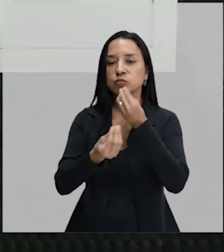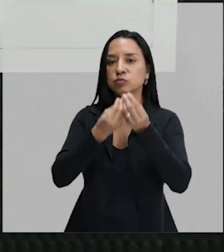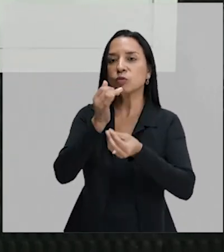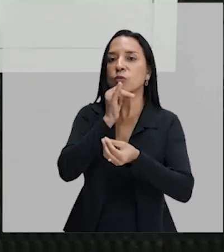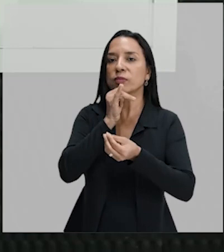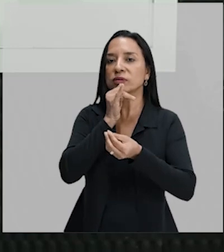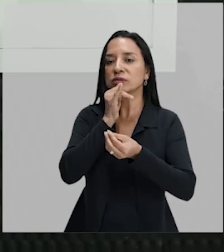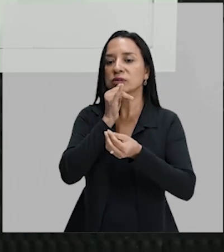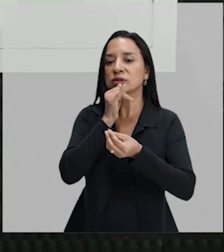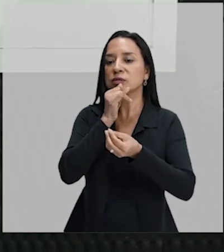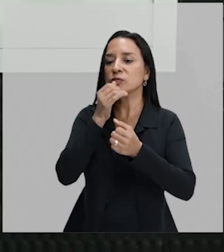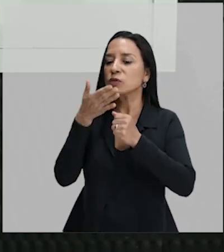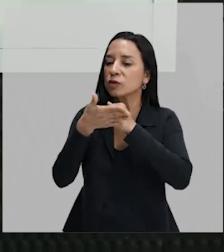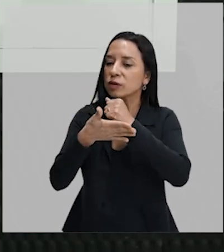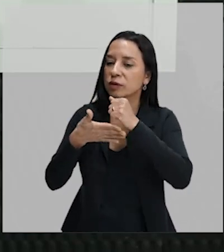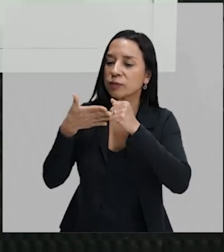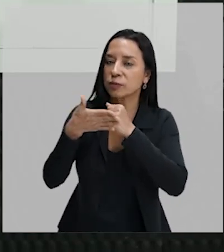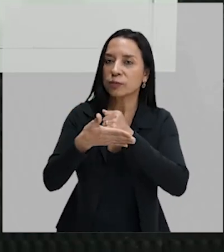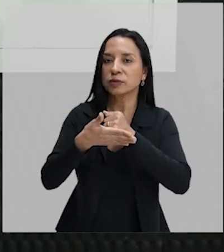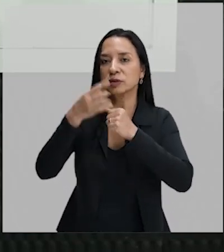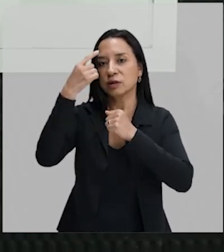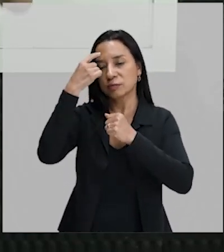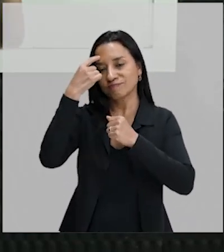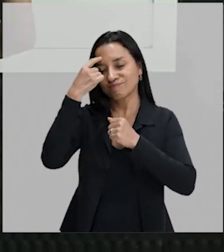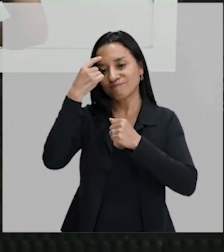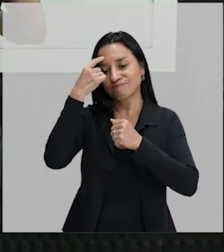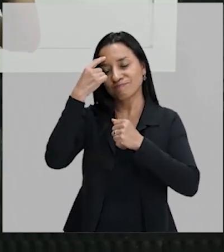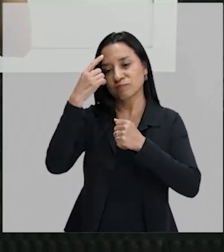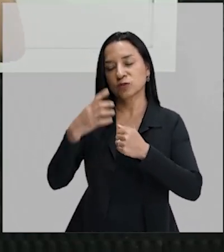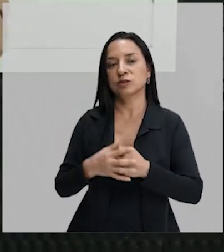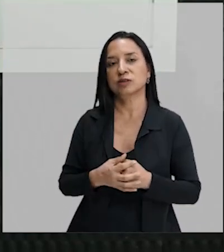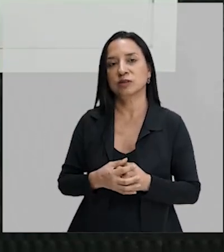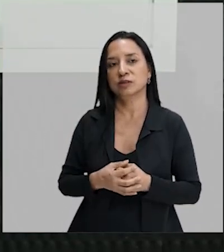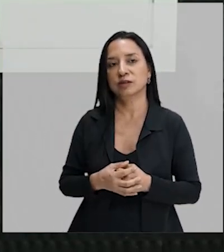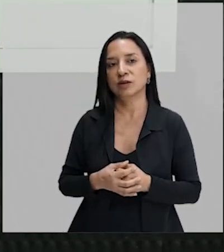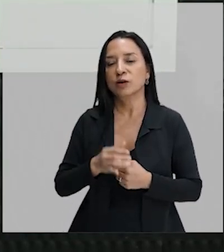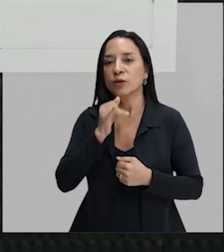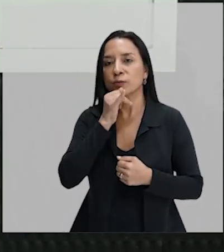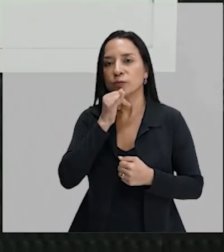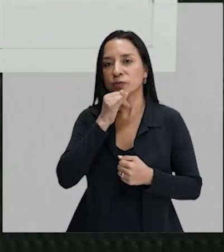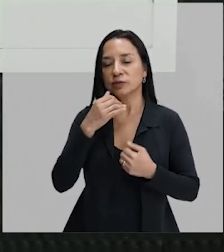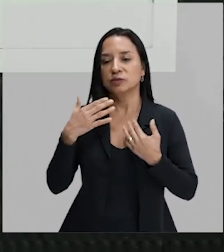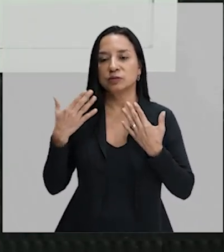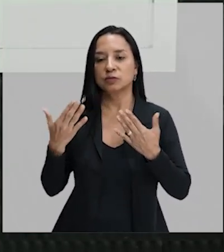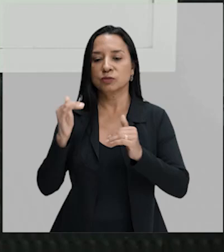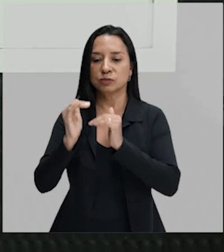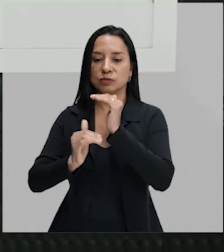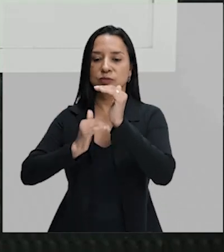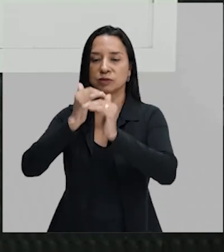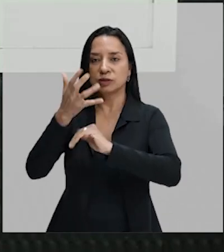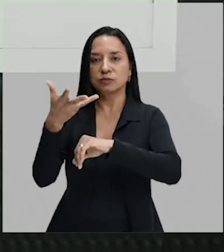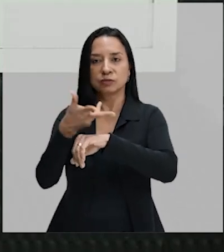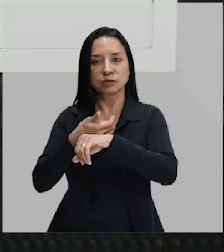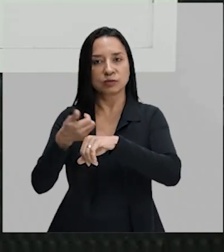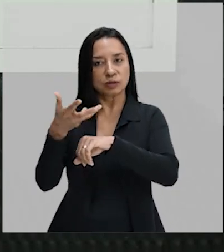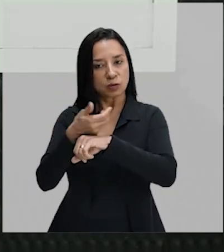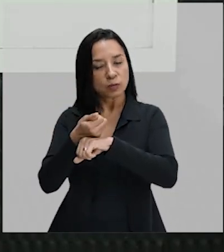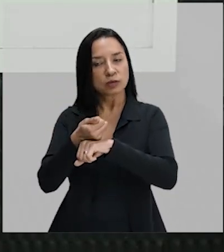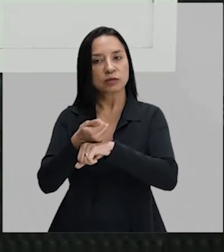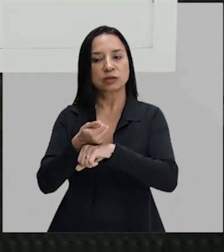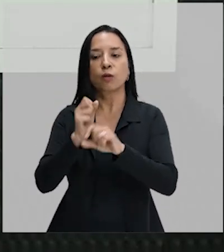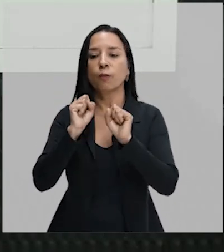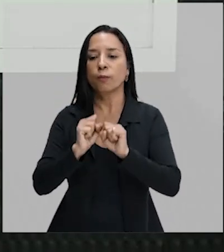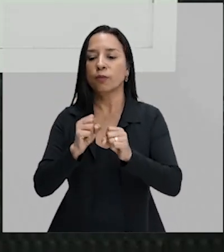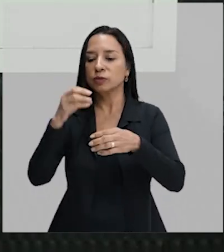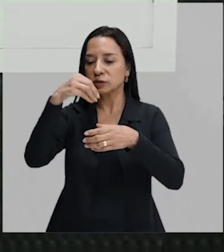Perfeito? Então, geralmente, enquanto você está desenvolvendo a sua argumentação, você pode,